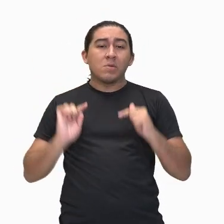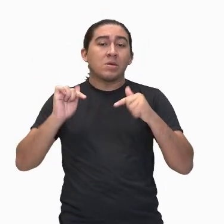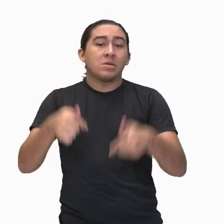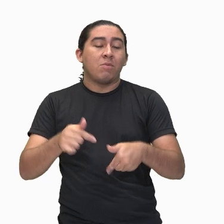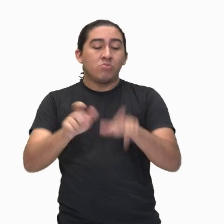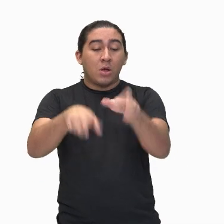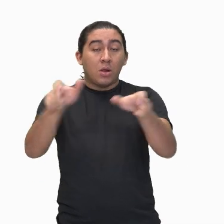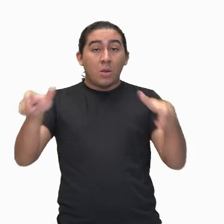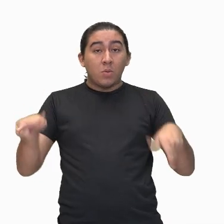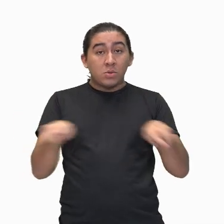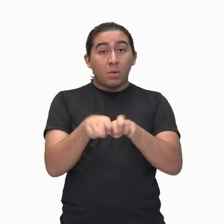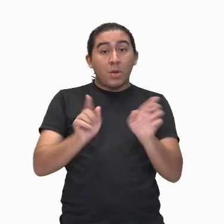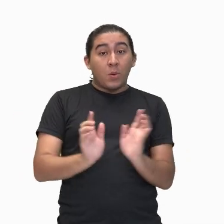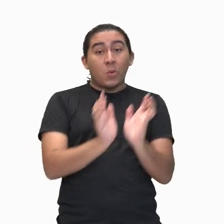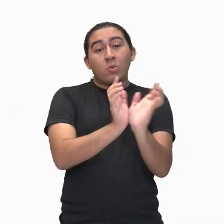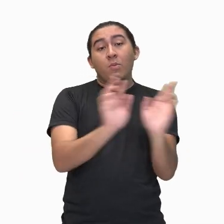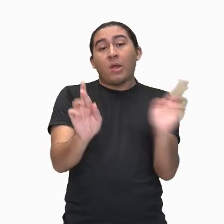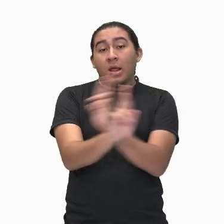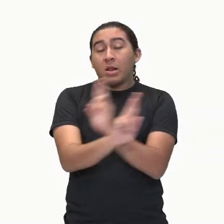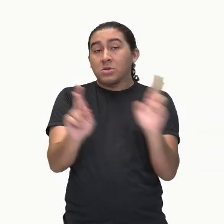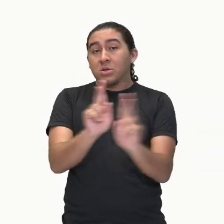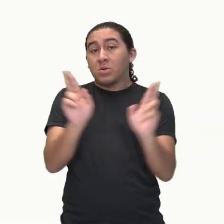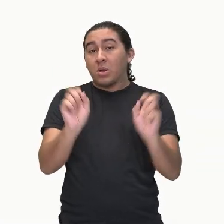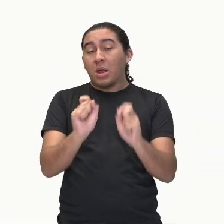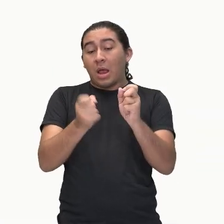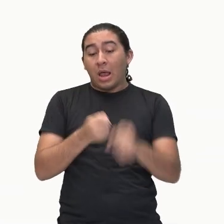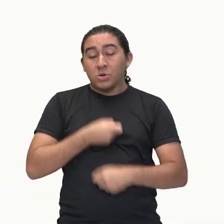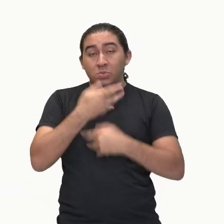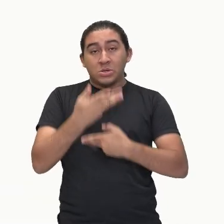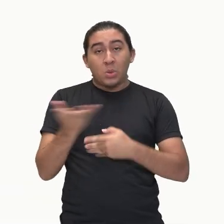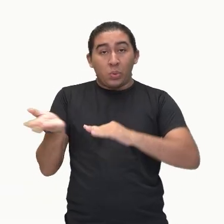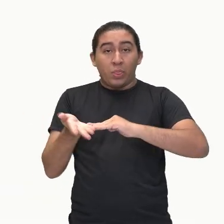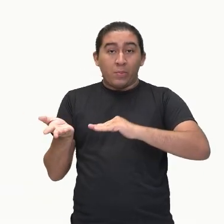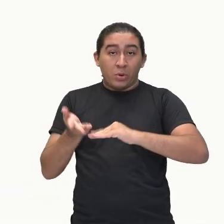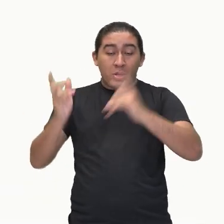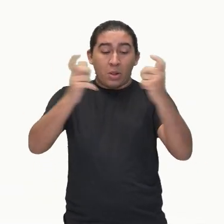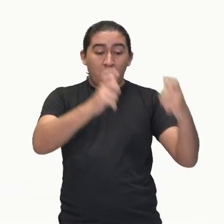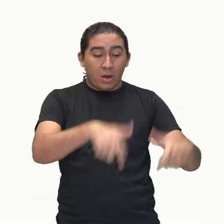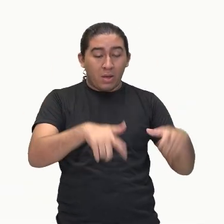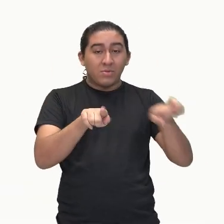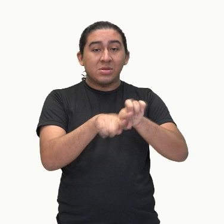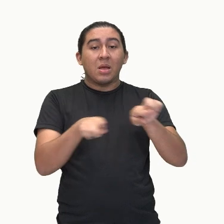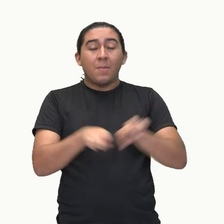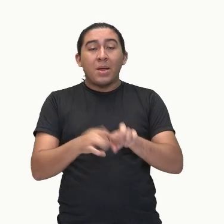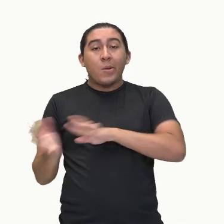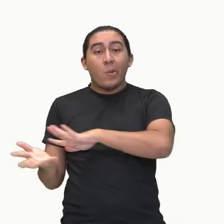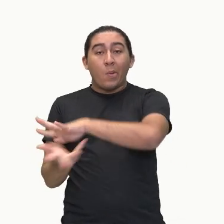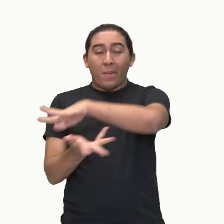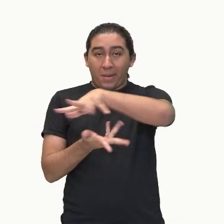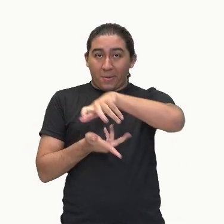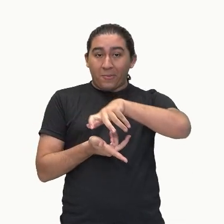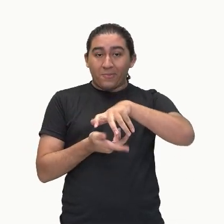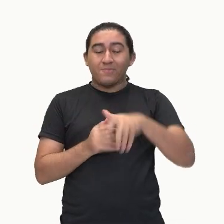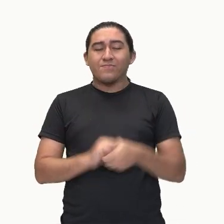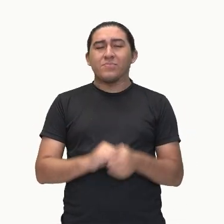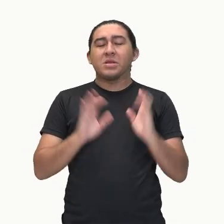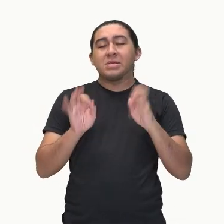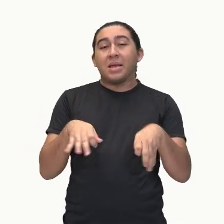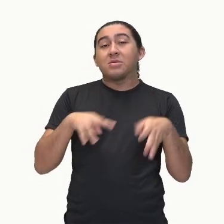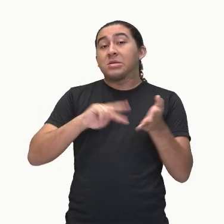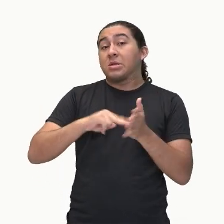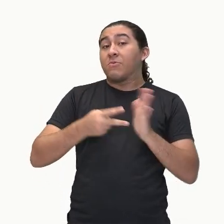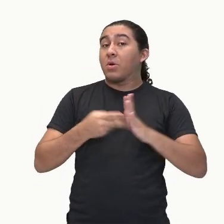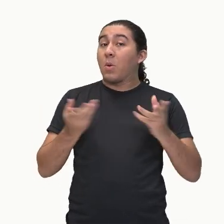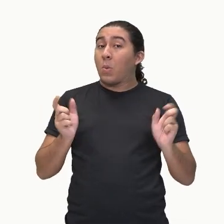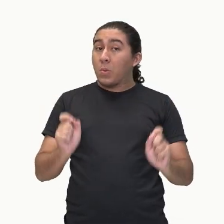individuais e coletivas relacionadas com a produção contemporânea local e global. Ou seja,